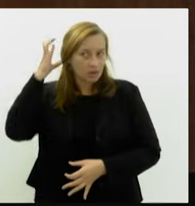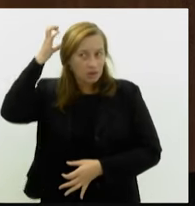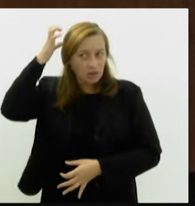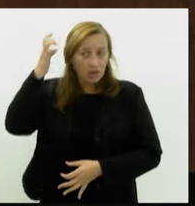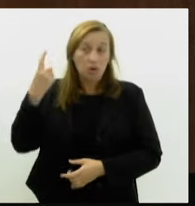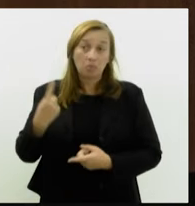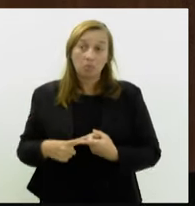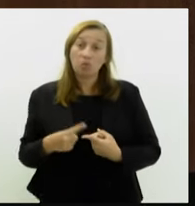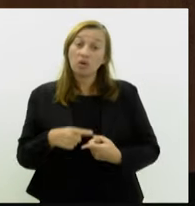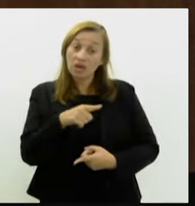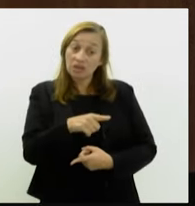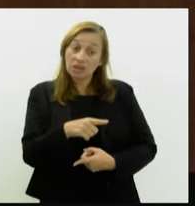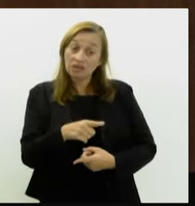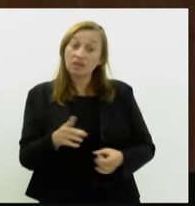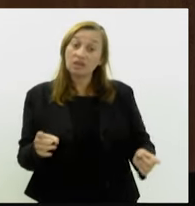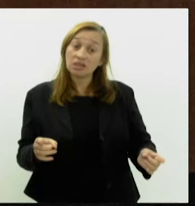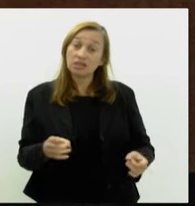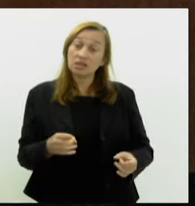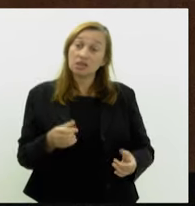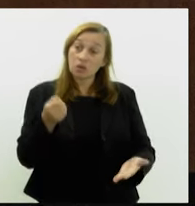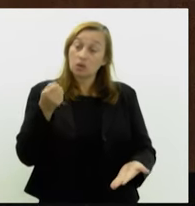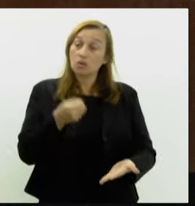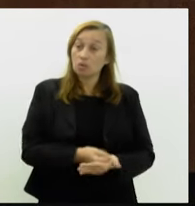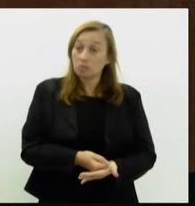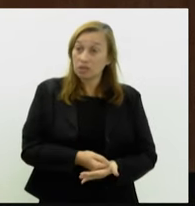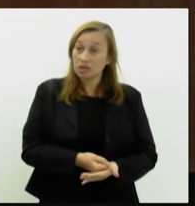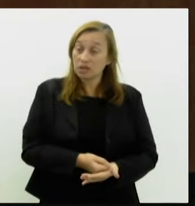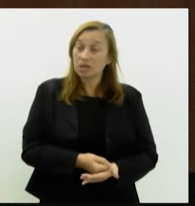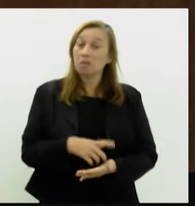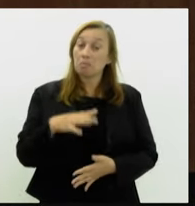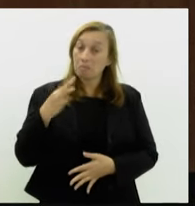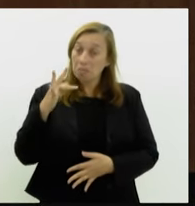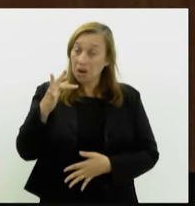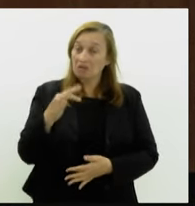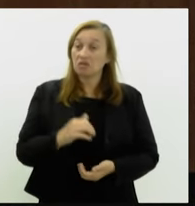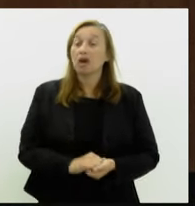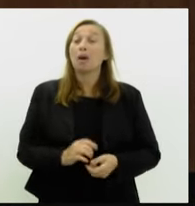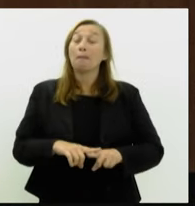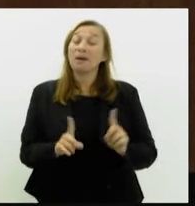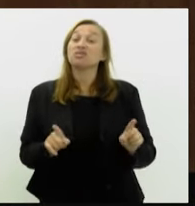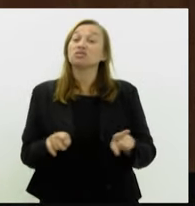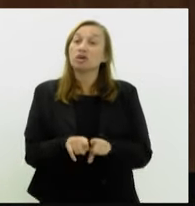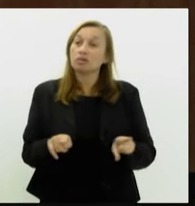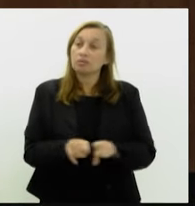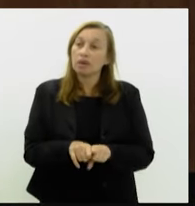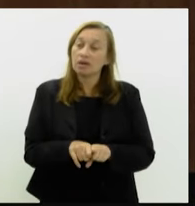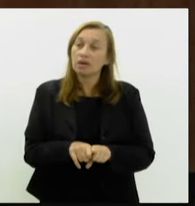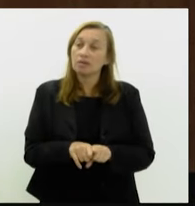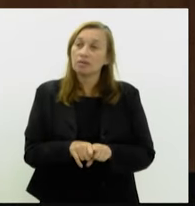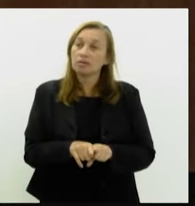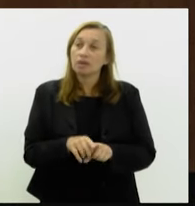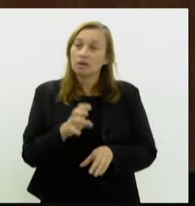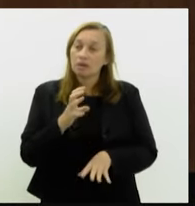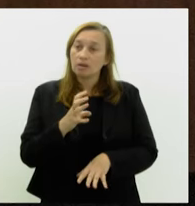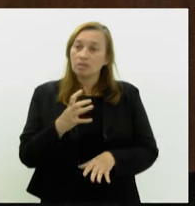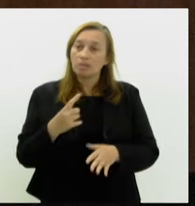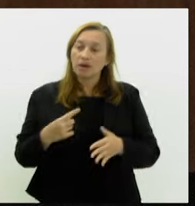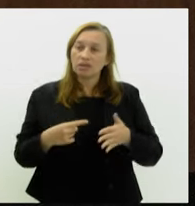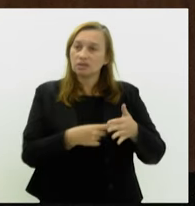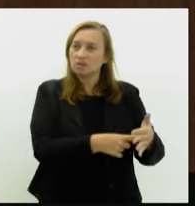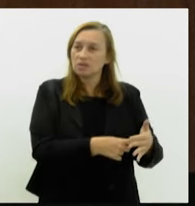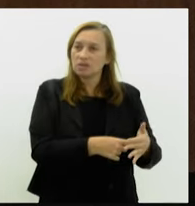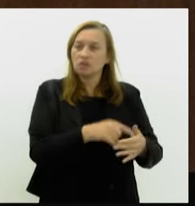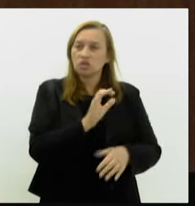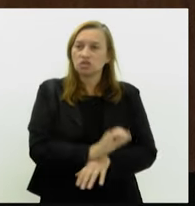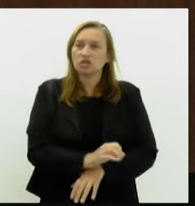justiça há de ser feita e será feita muito em breve, mas também para denunciar o Estado brasileiro